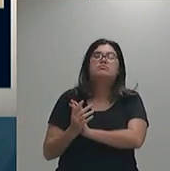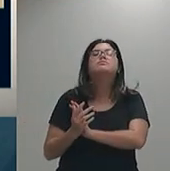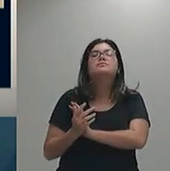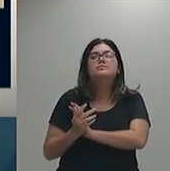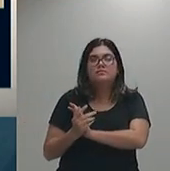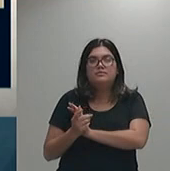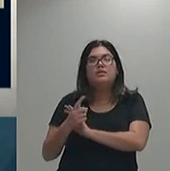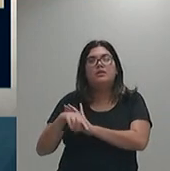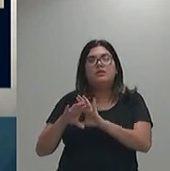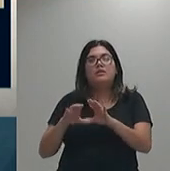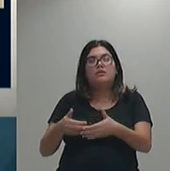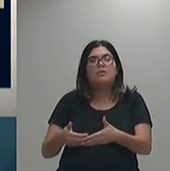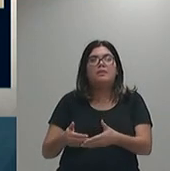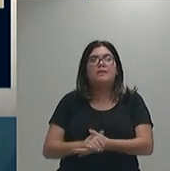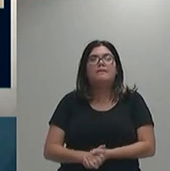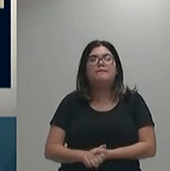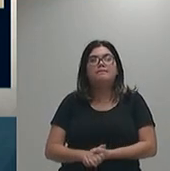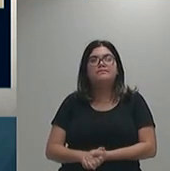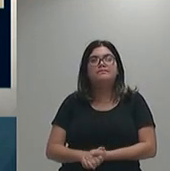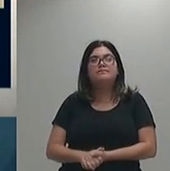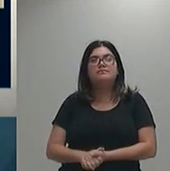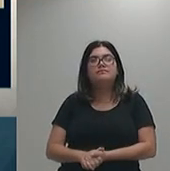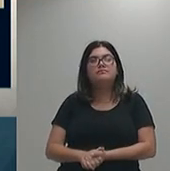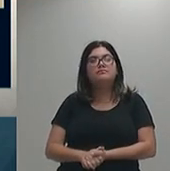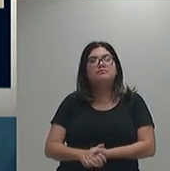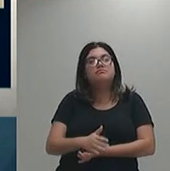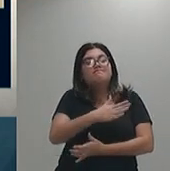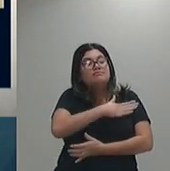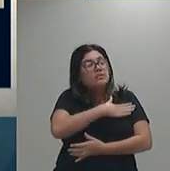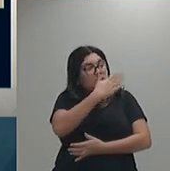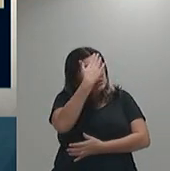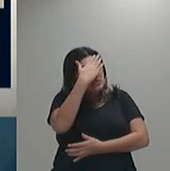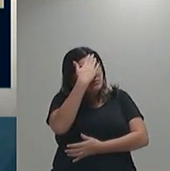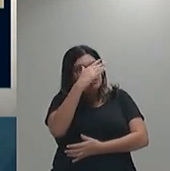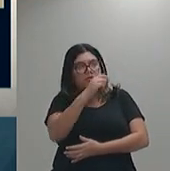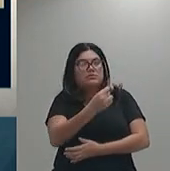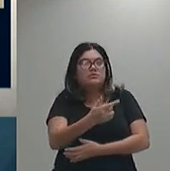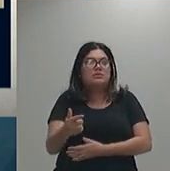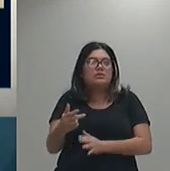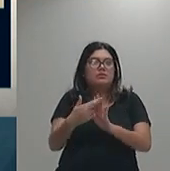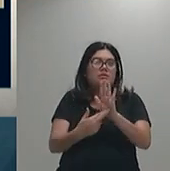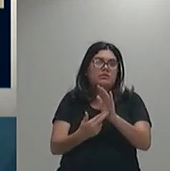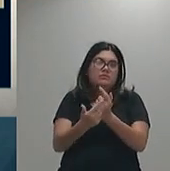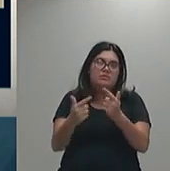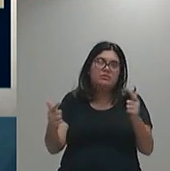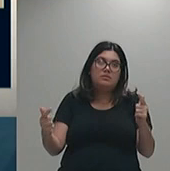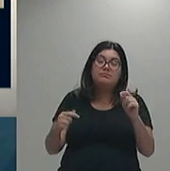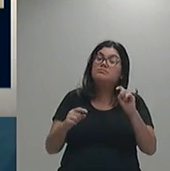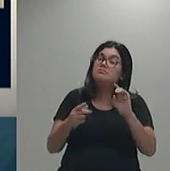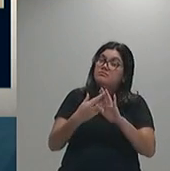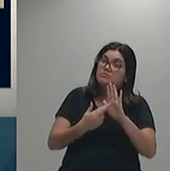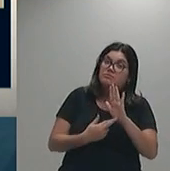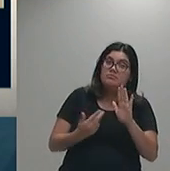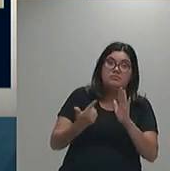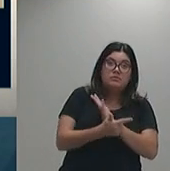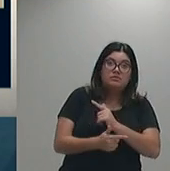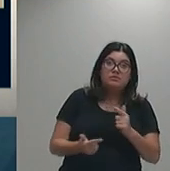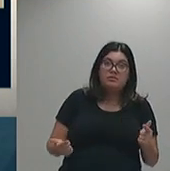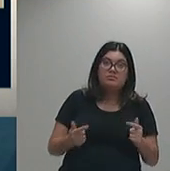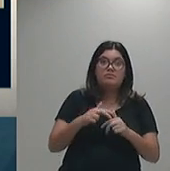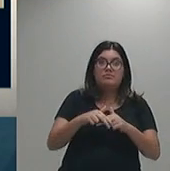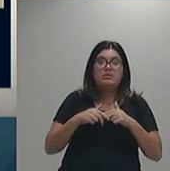mas que não tem o jumento interno não contemplou entanto que tá aqui